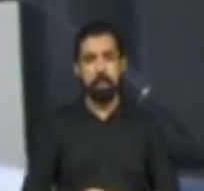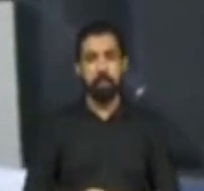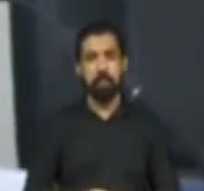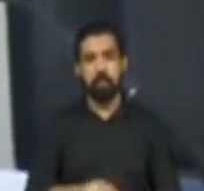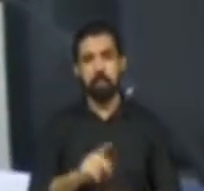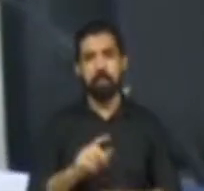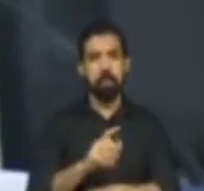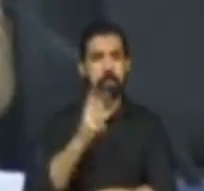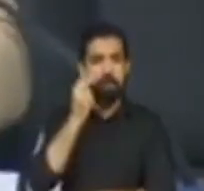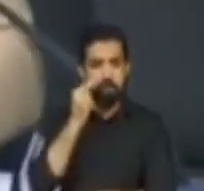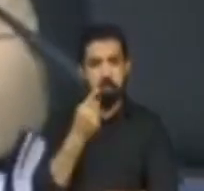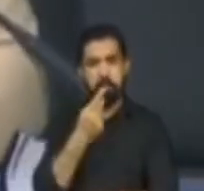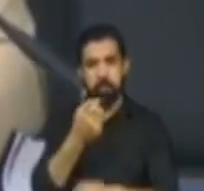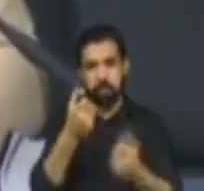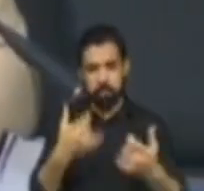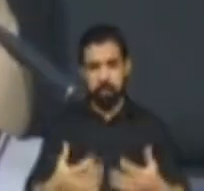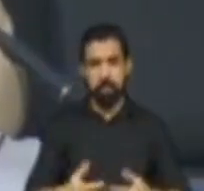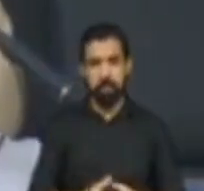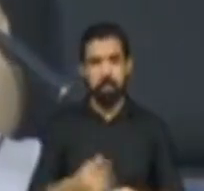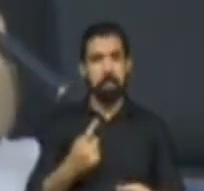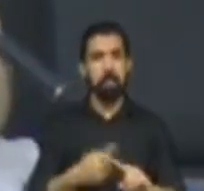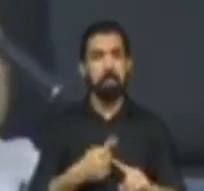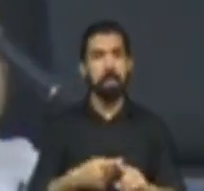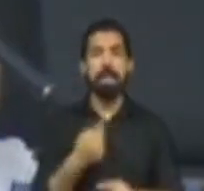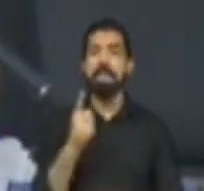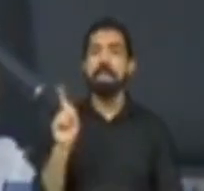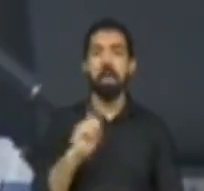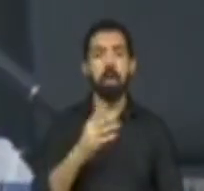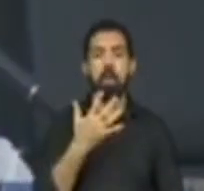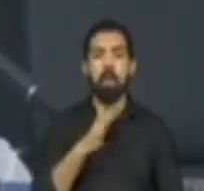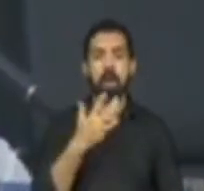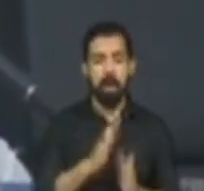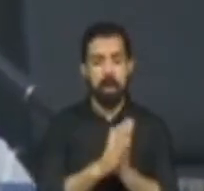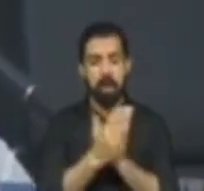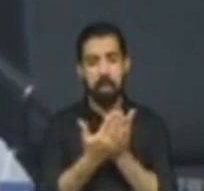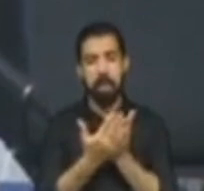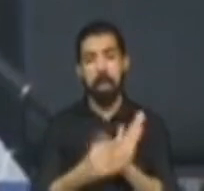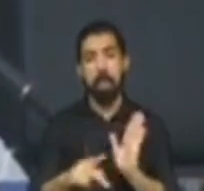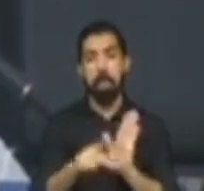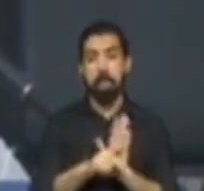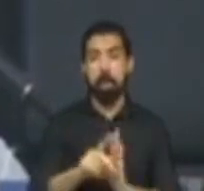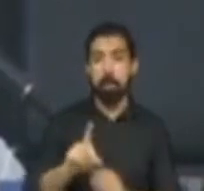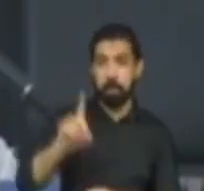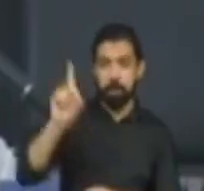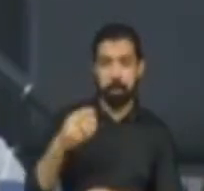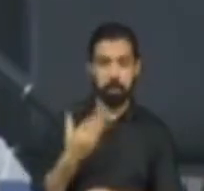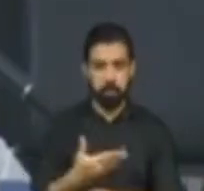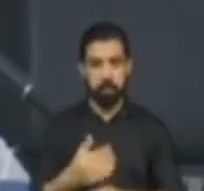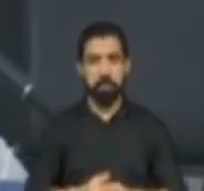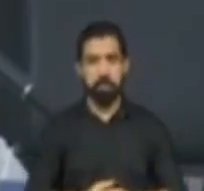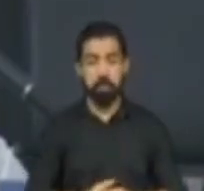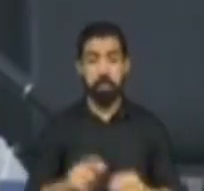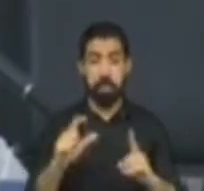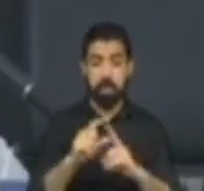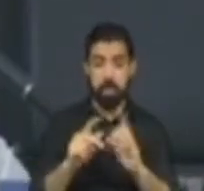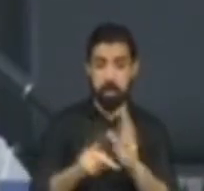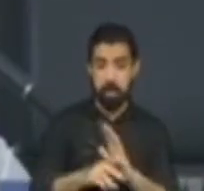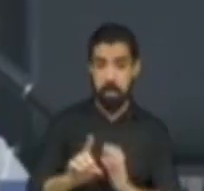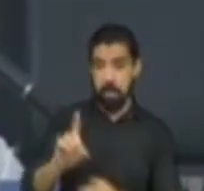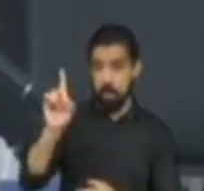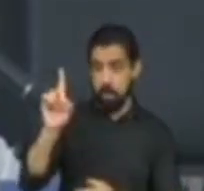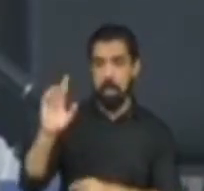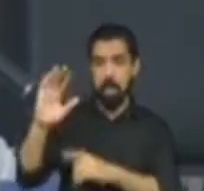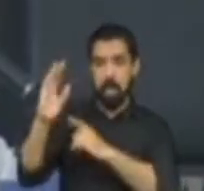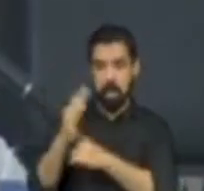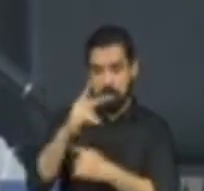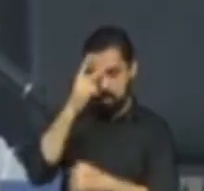Ferrer? Porque não conhece a Bíblia, porque não conhece a palavra de Deus, porque é a palavra de Deus que gera o temor a Deus no coração do